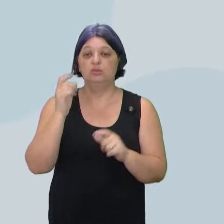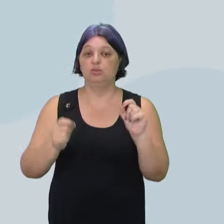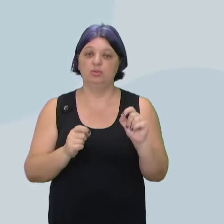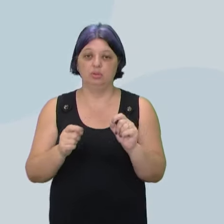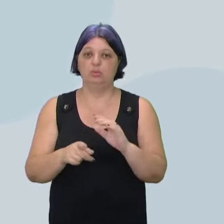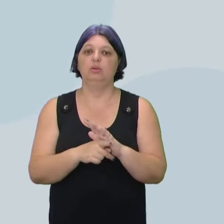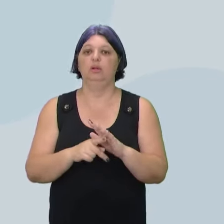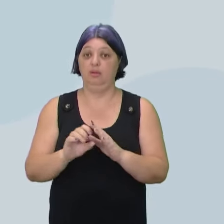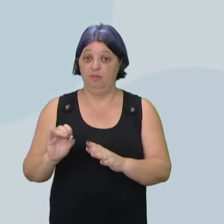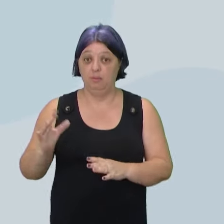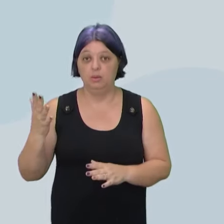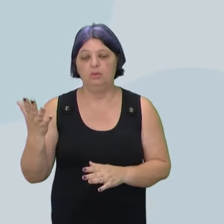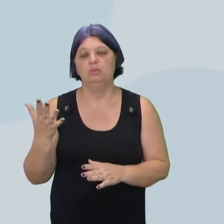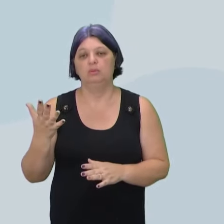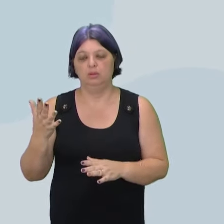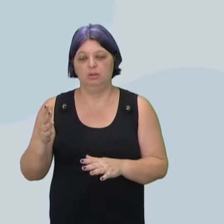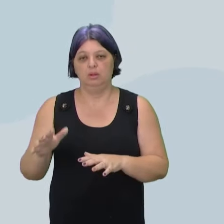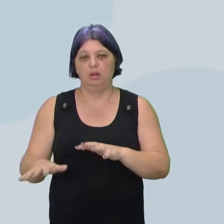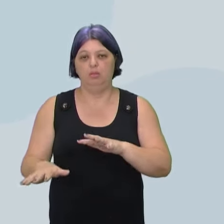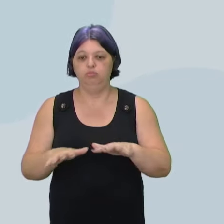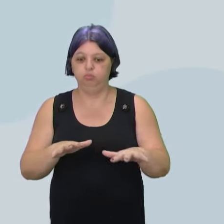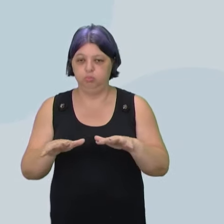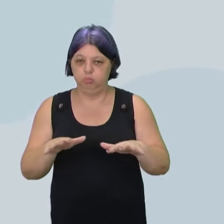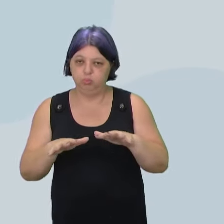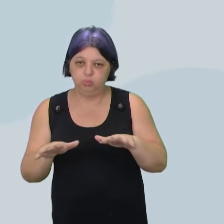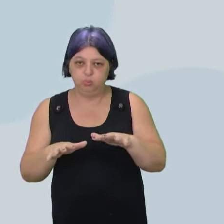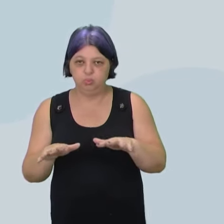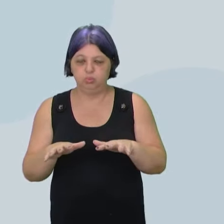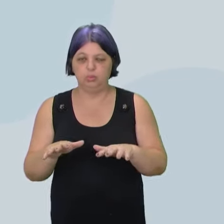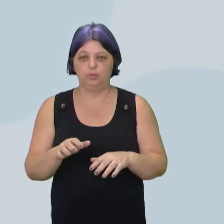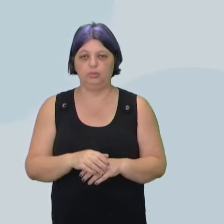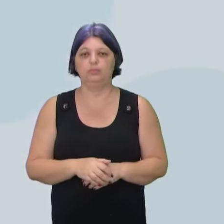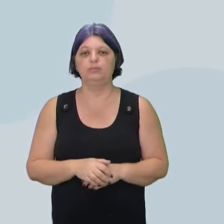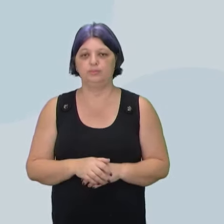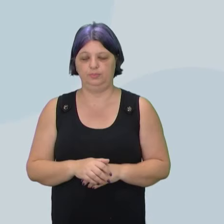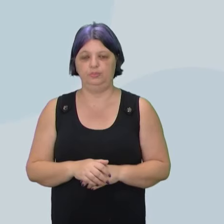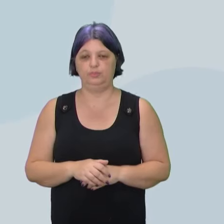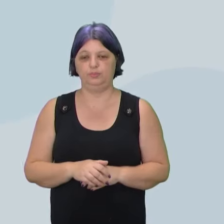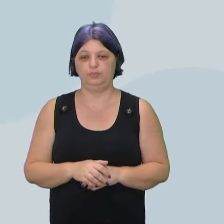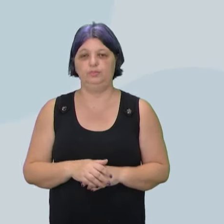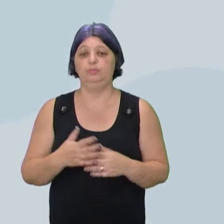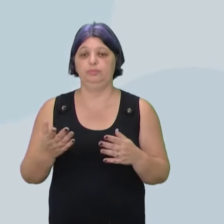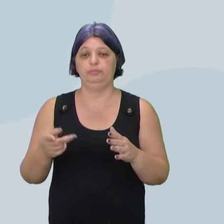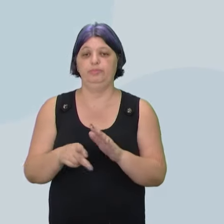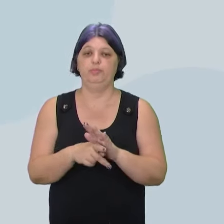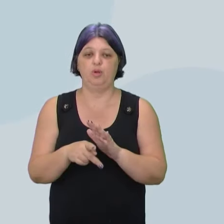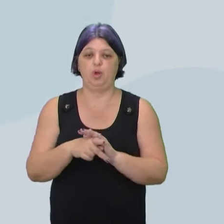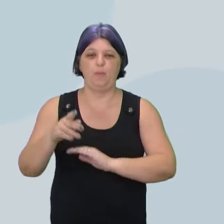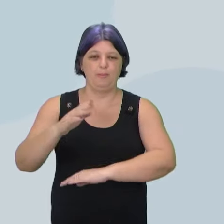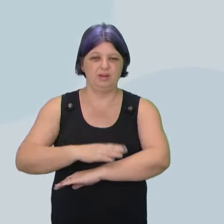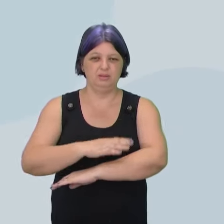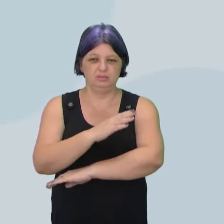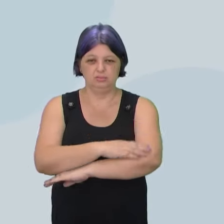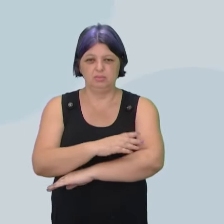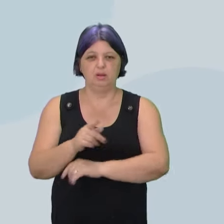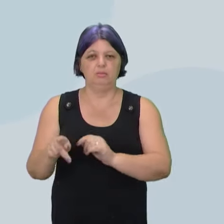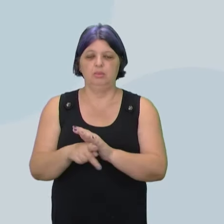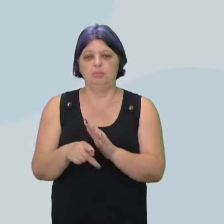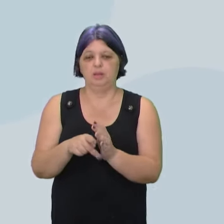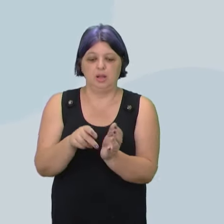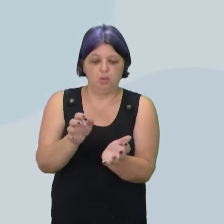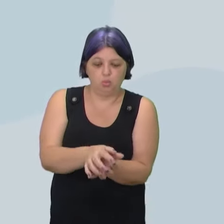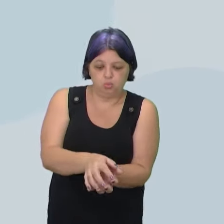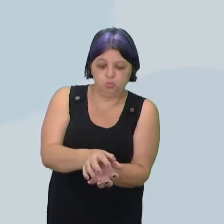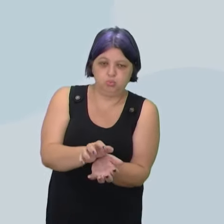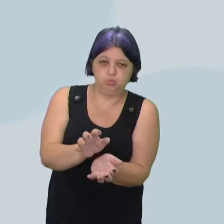que tava chegando aí um abalo sísmico, né? Um terremoto, né? Essa boca aberta do dragão